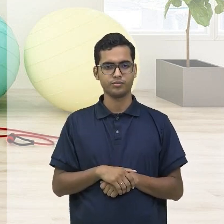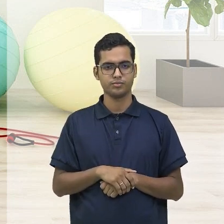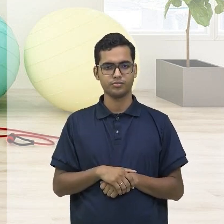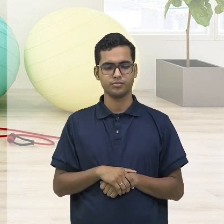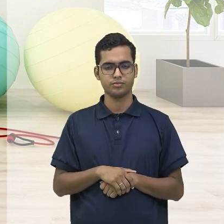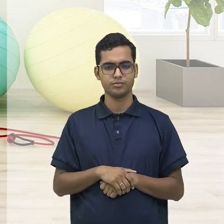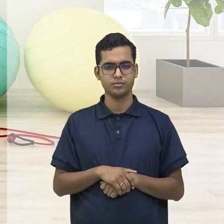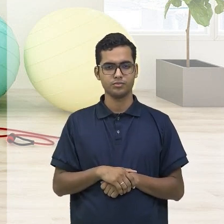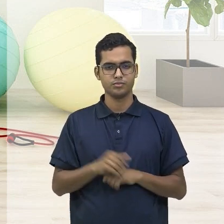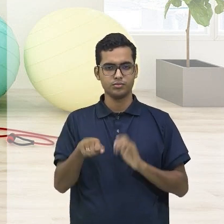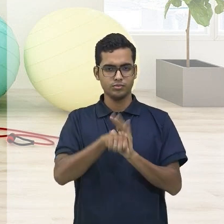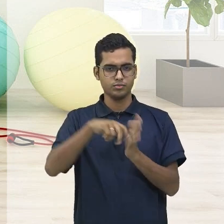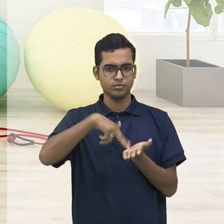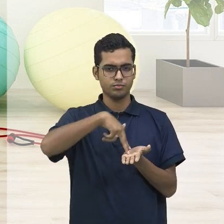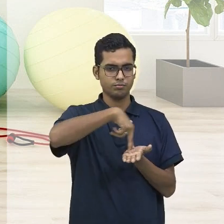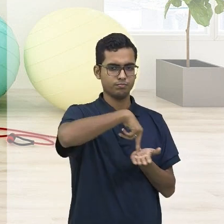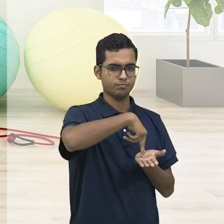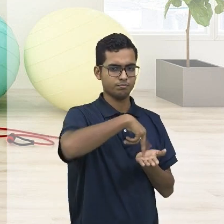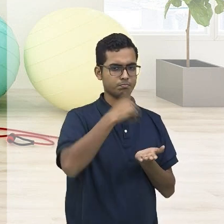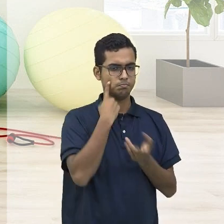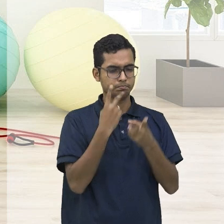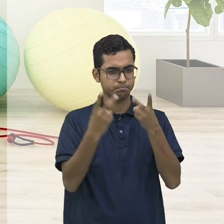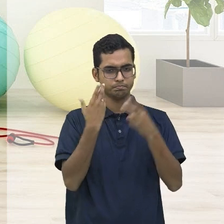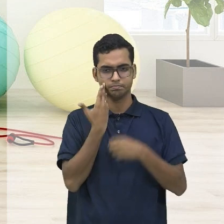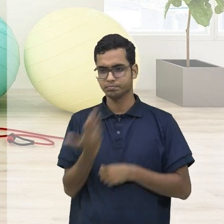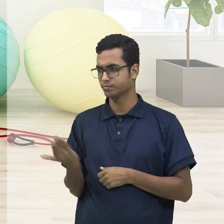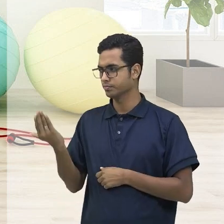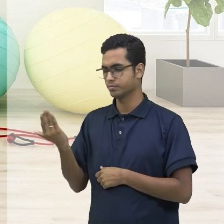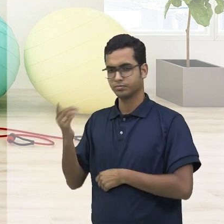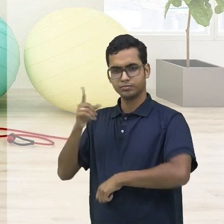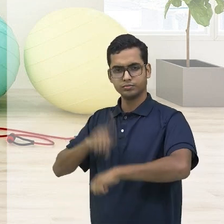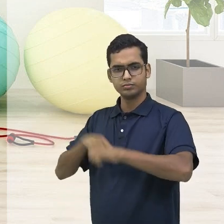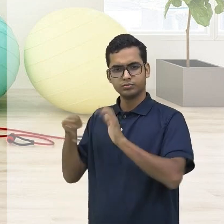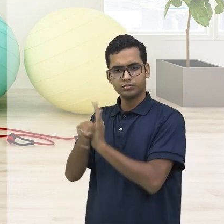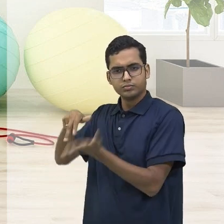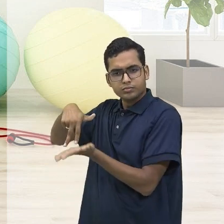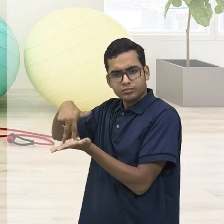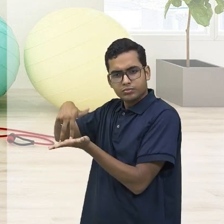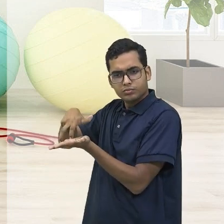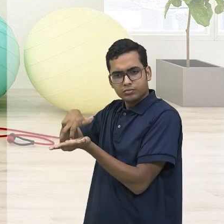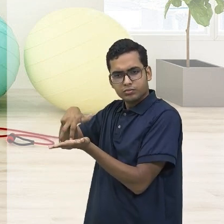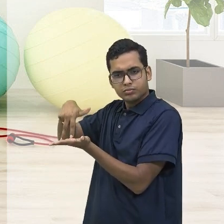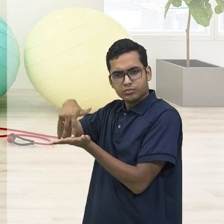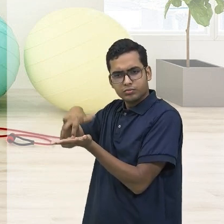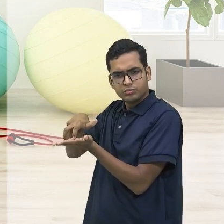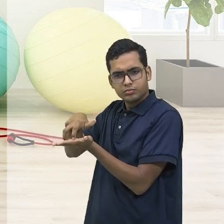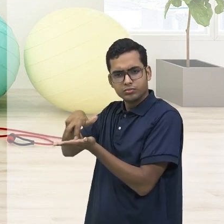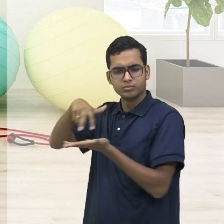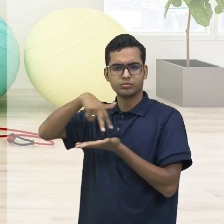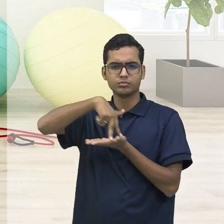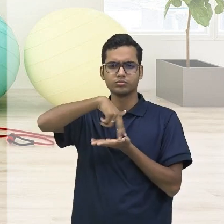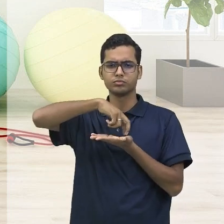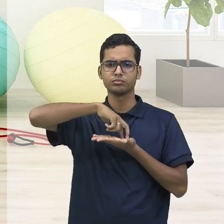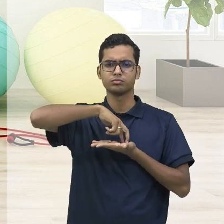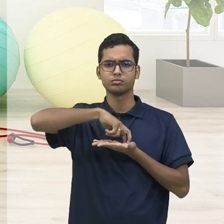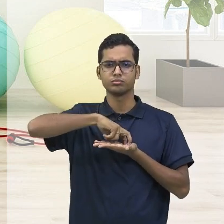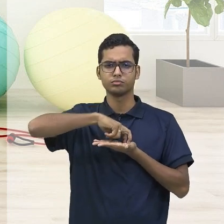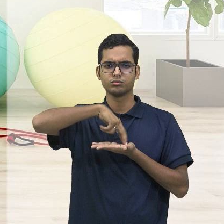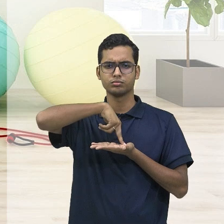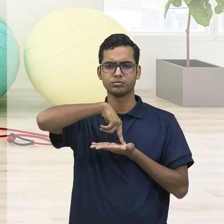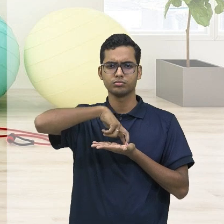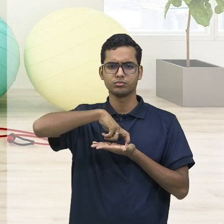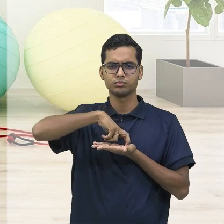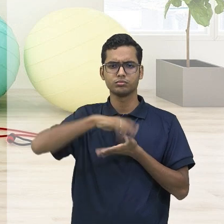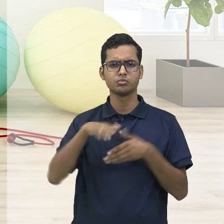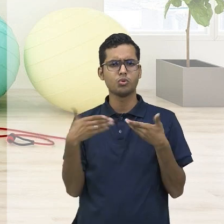vou virar de lado aqui para vocês. Quando a gente faz o agachamento, qual é o exercício que vocês lembram? Na verdade, qual é o movimento que a gente faz